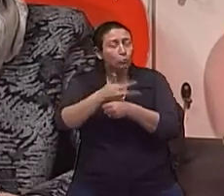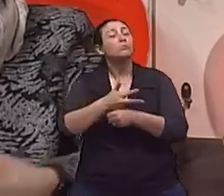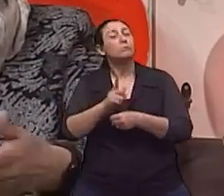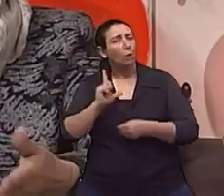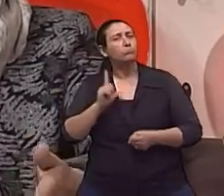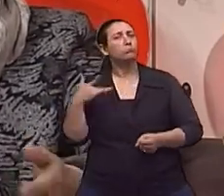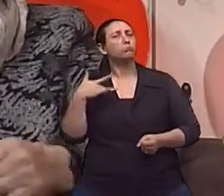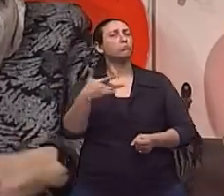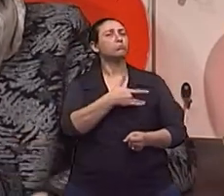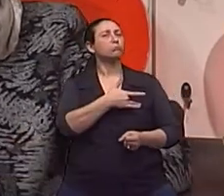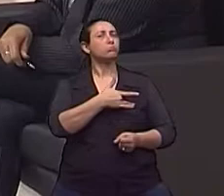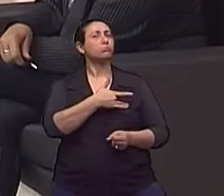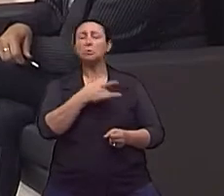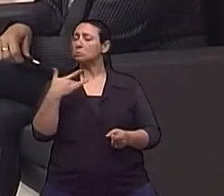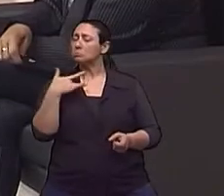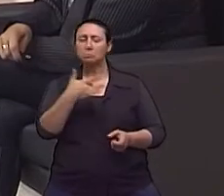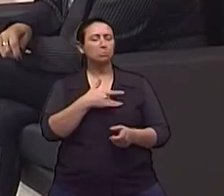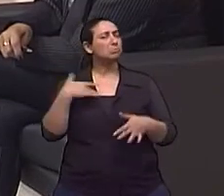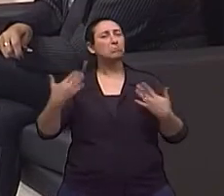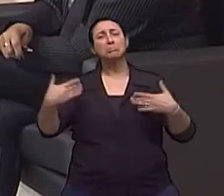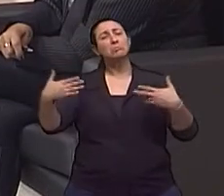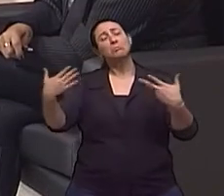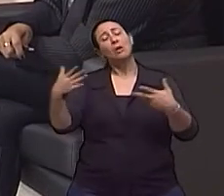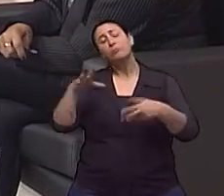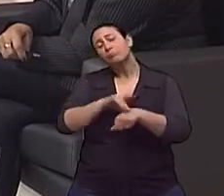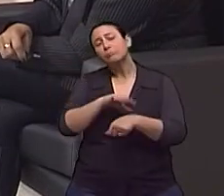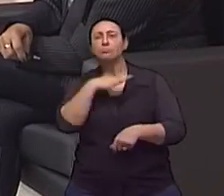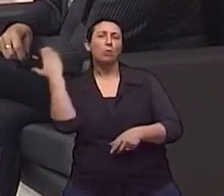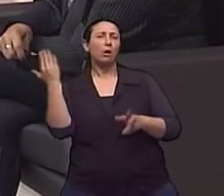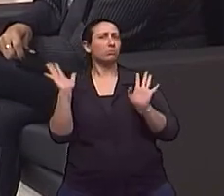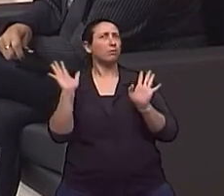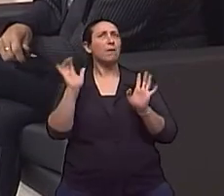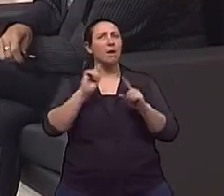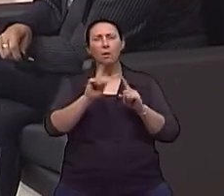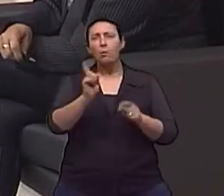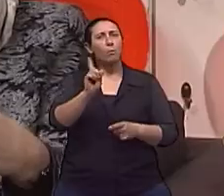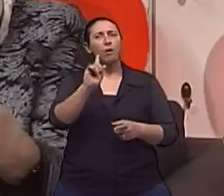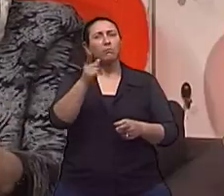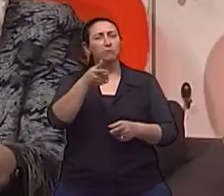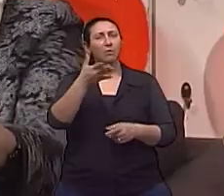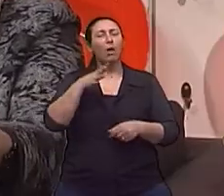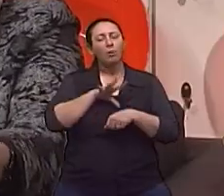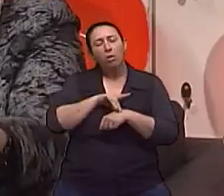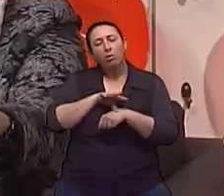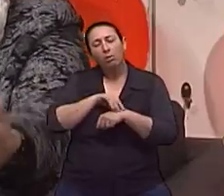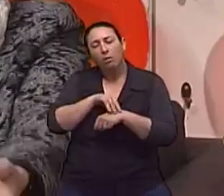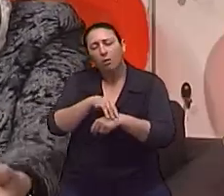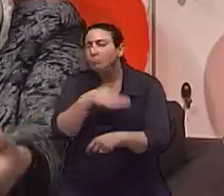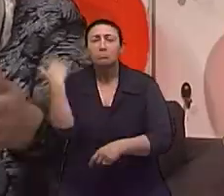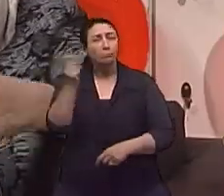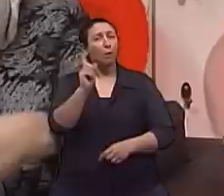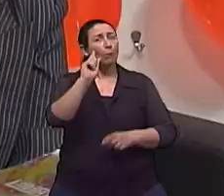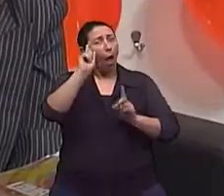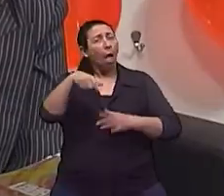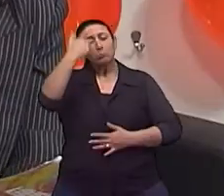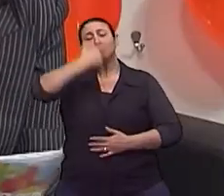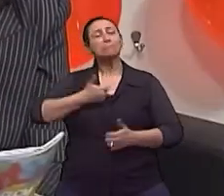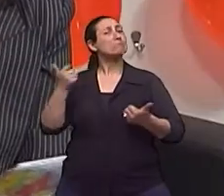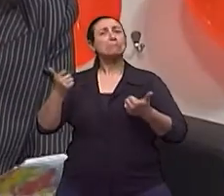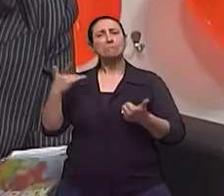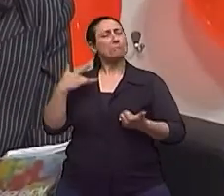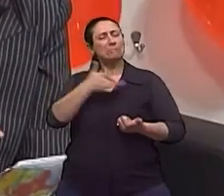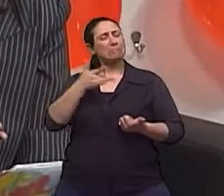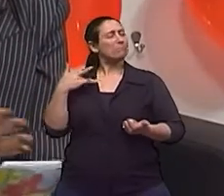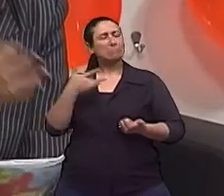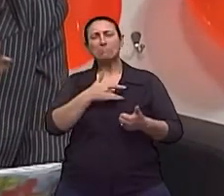ficam saudáveis até a hora de morrer quiser de repente tem uma doença e morre não não ficam adoecendo adoecendo tô soltando esse cabelo Zeni